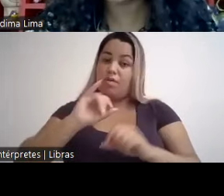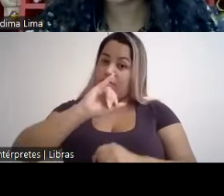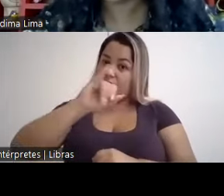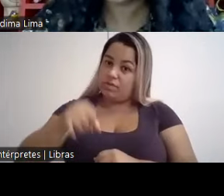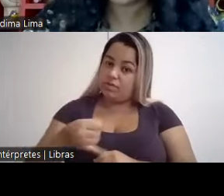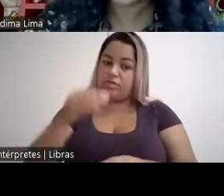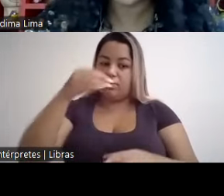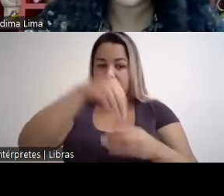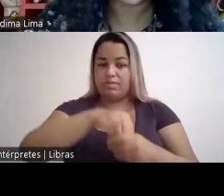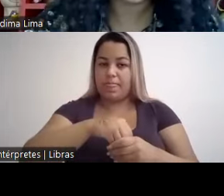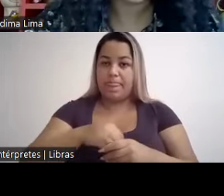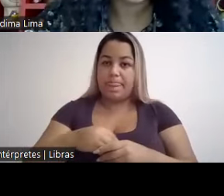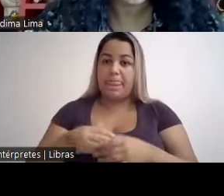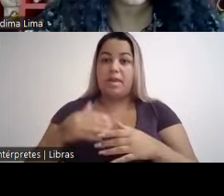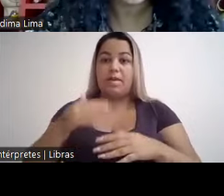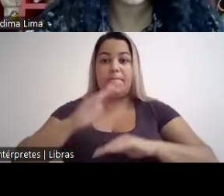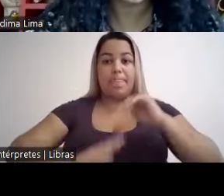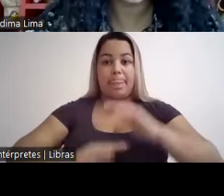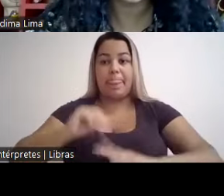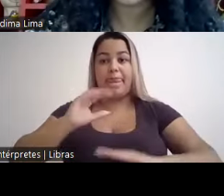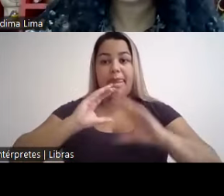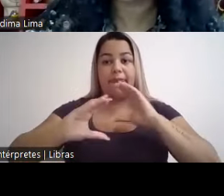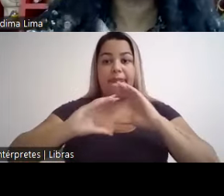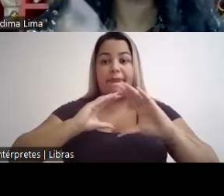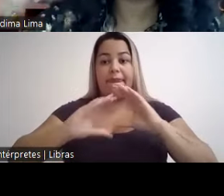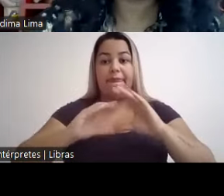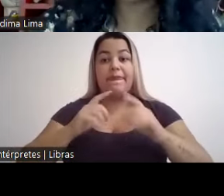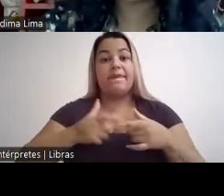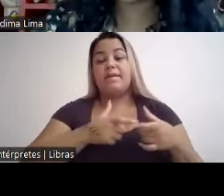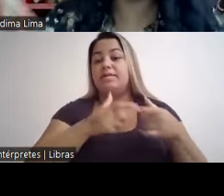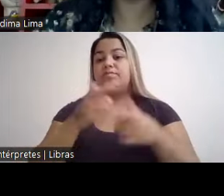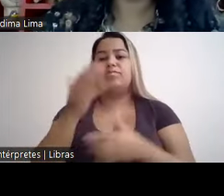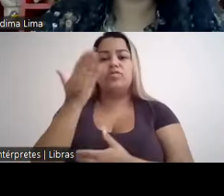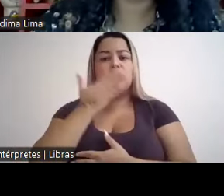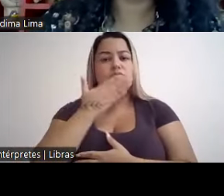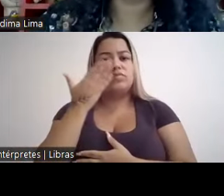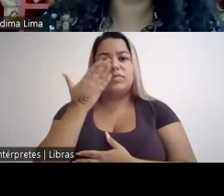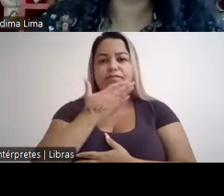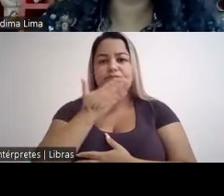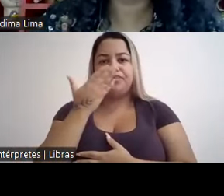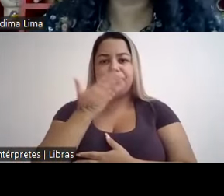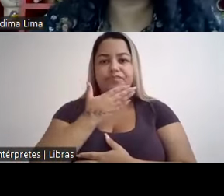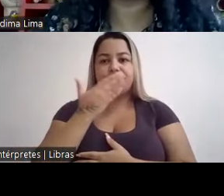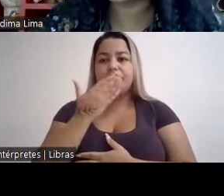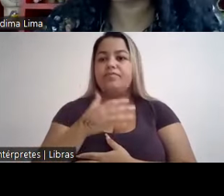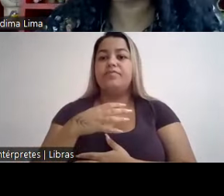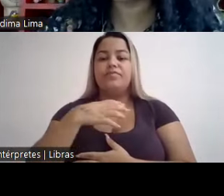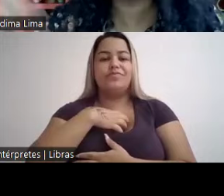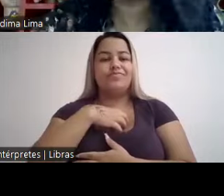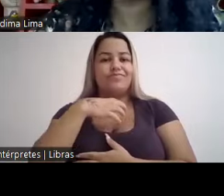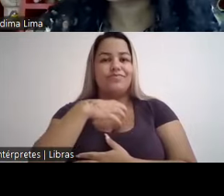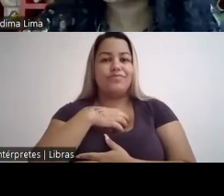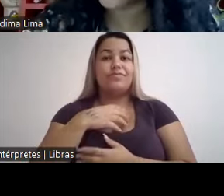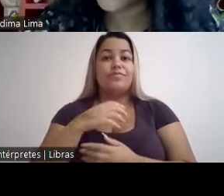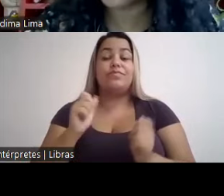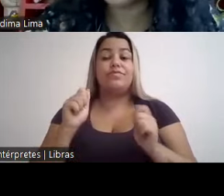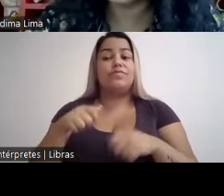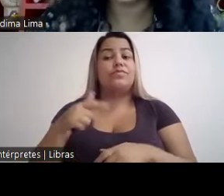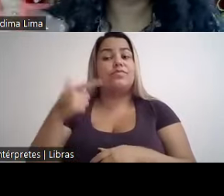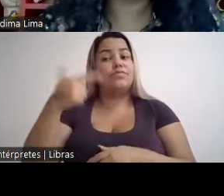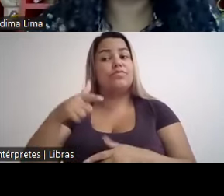carreira de comunicadora. Era um lugar onde eu não enxergava, nem sentia necessidade de trilhar outros